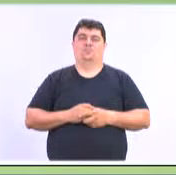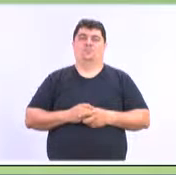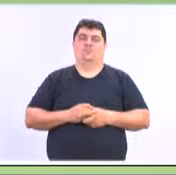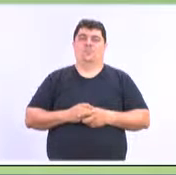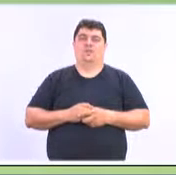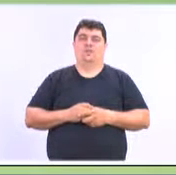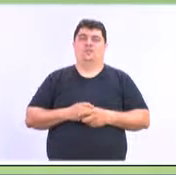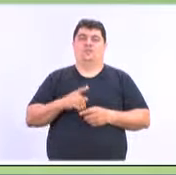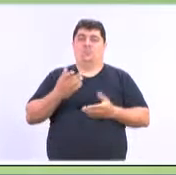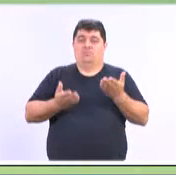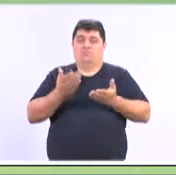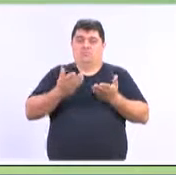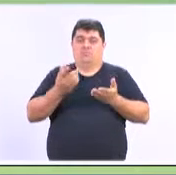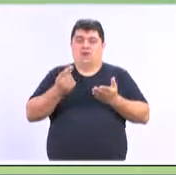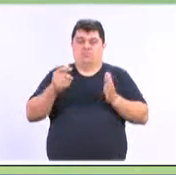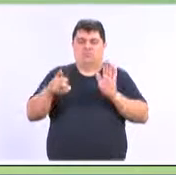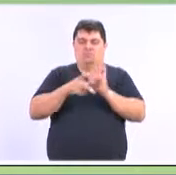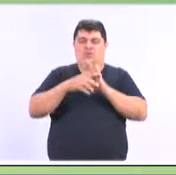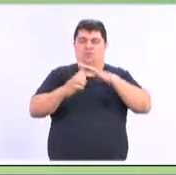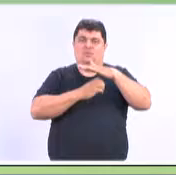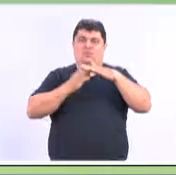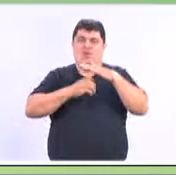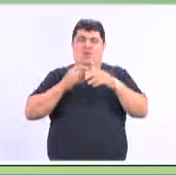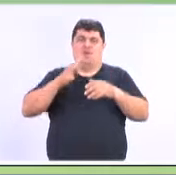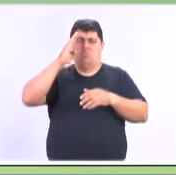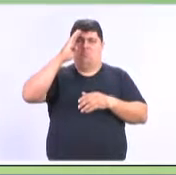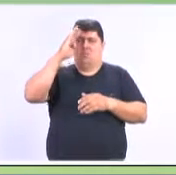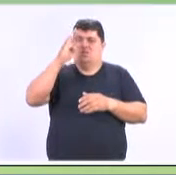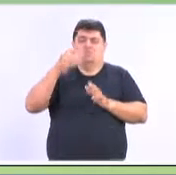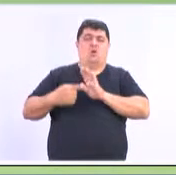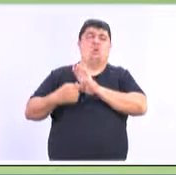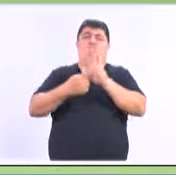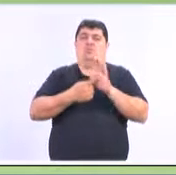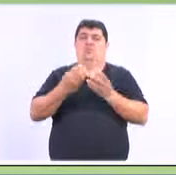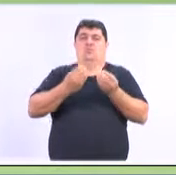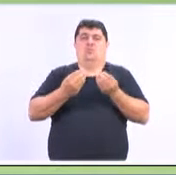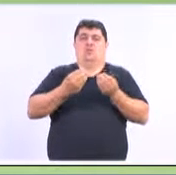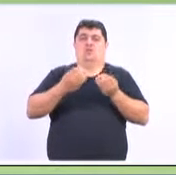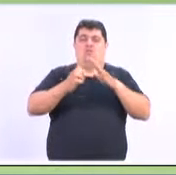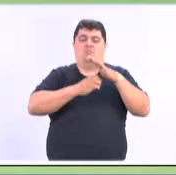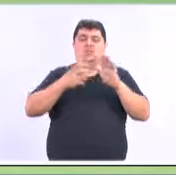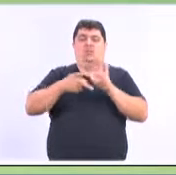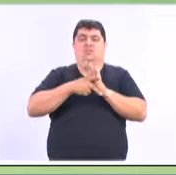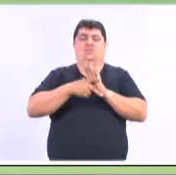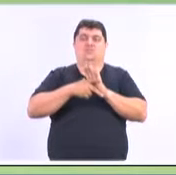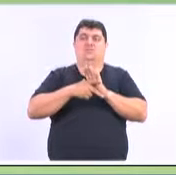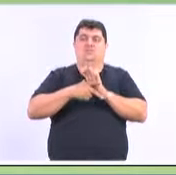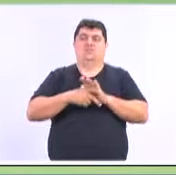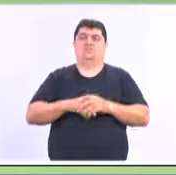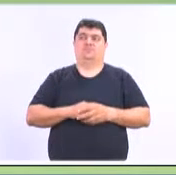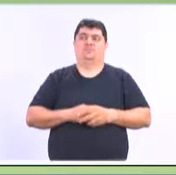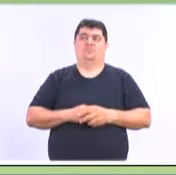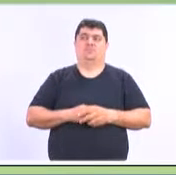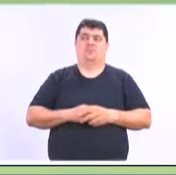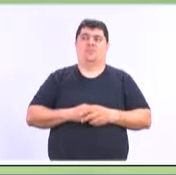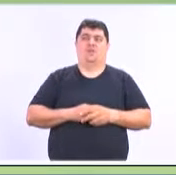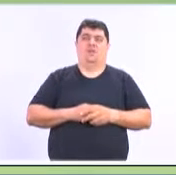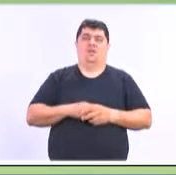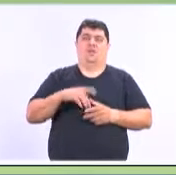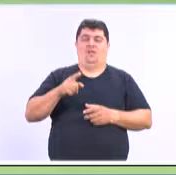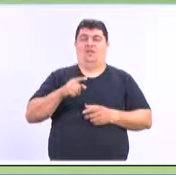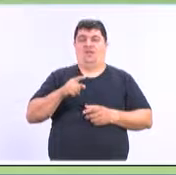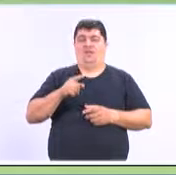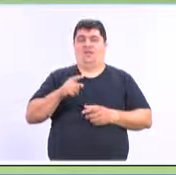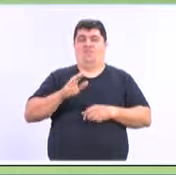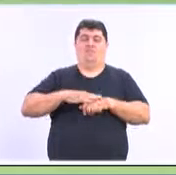assim, ó, o balanço patrimonial é a sua principal demonstração contábil, é a demonstração dessa ciência. E para mim, né, ela é